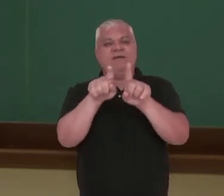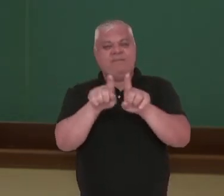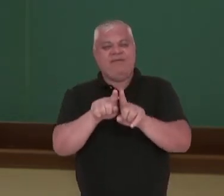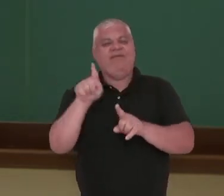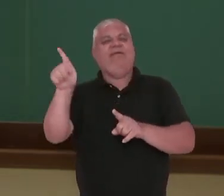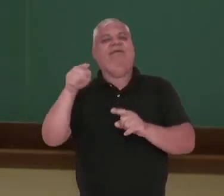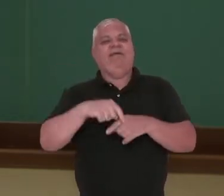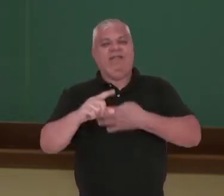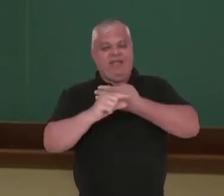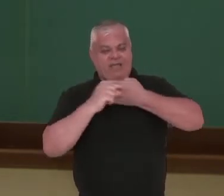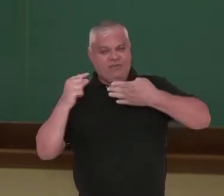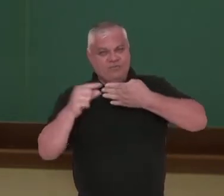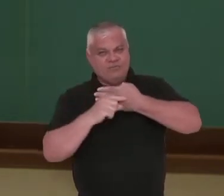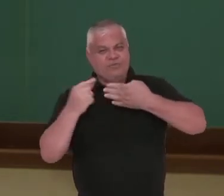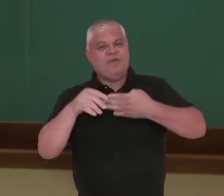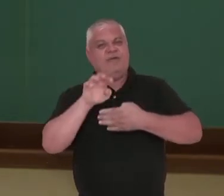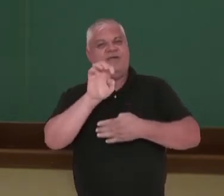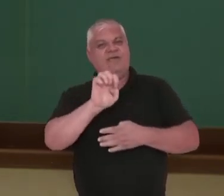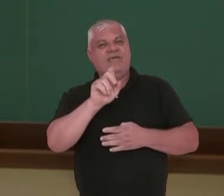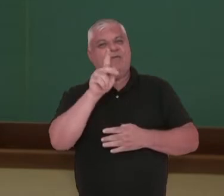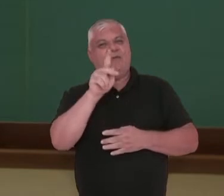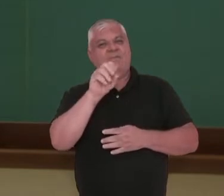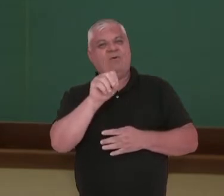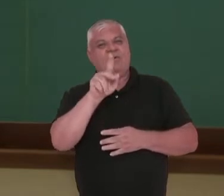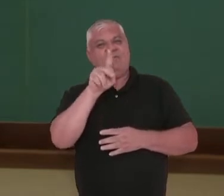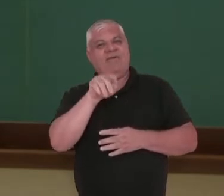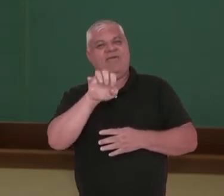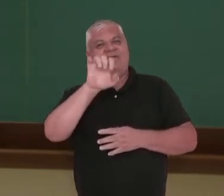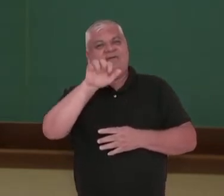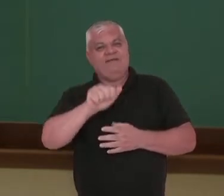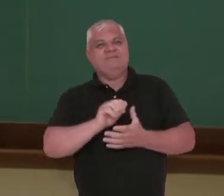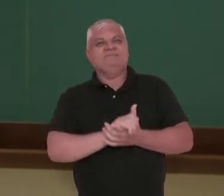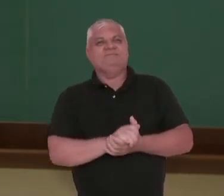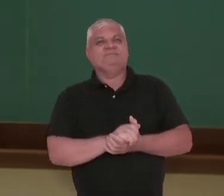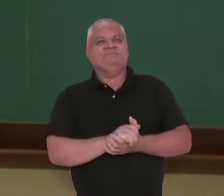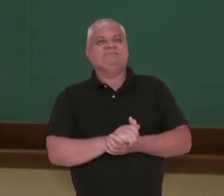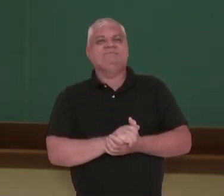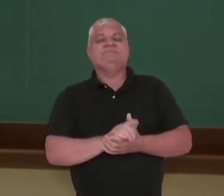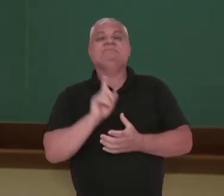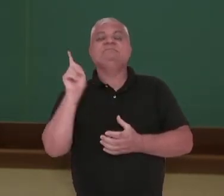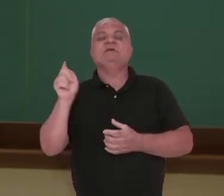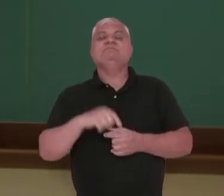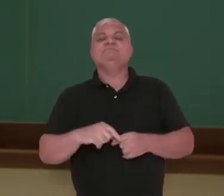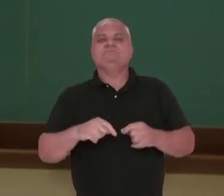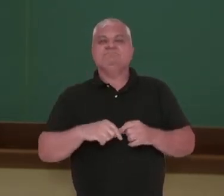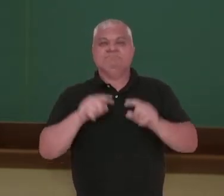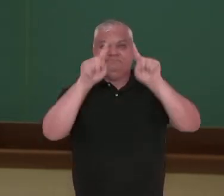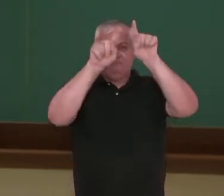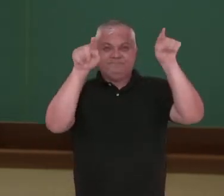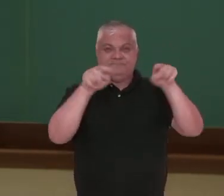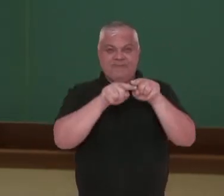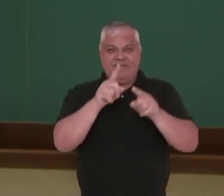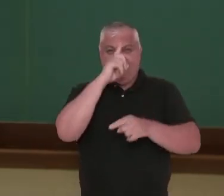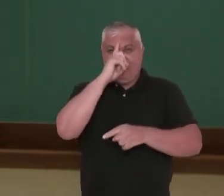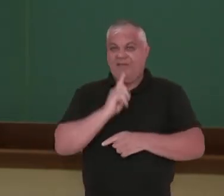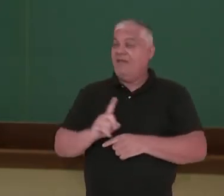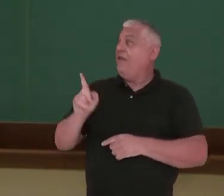epopeia, né? Os Lusíadas. E aqui nós temos um trecho da obra dele